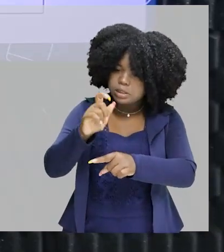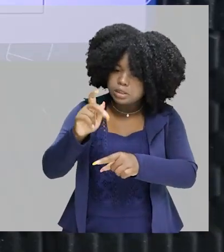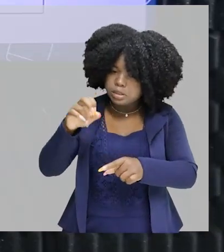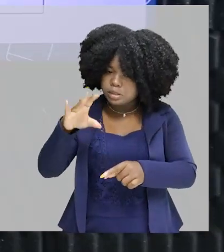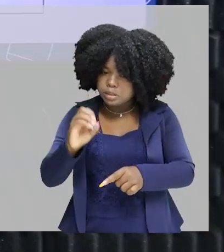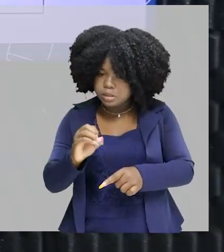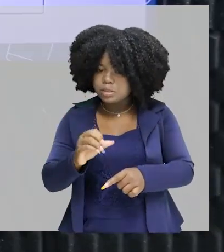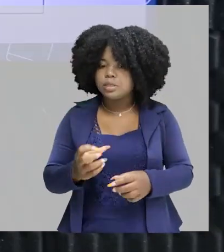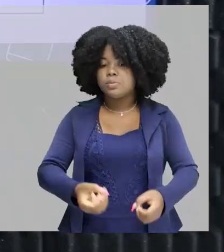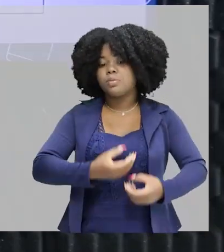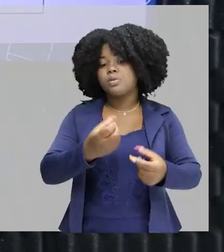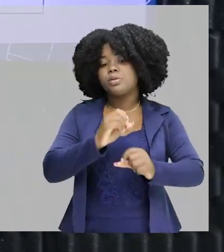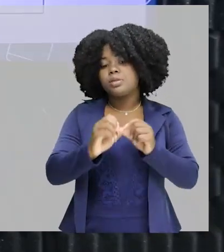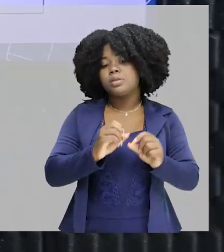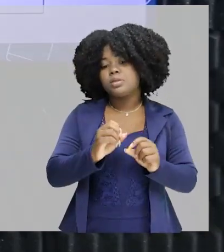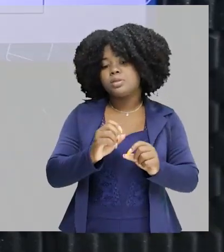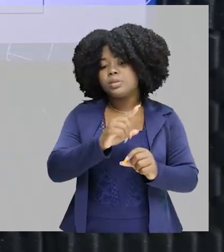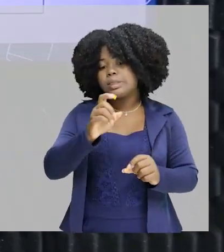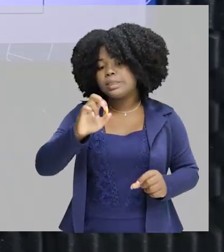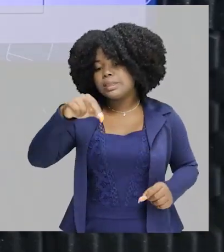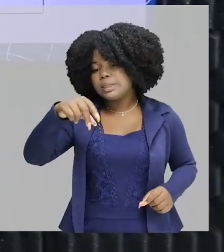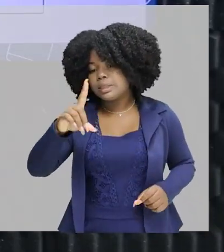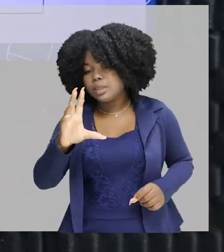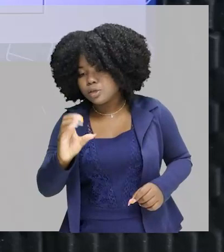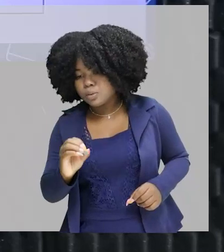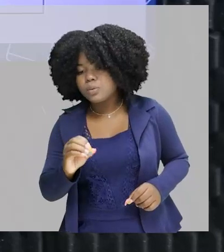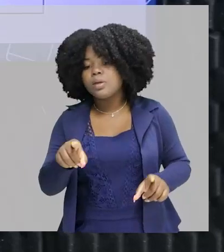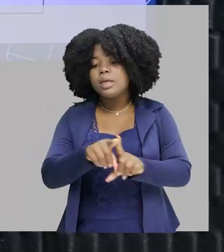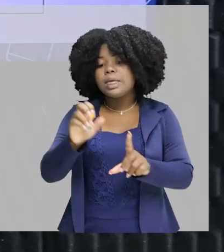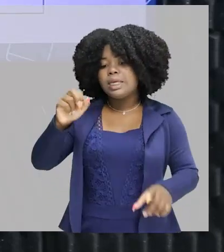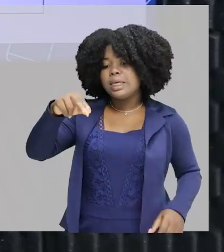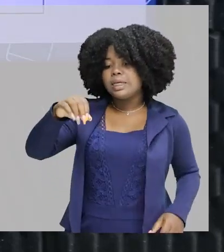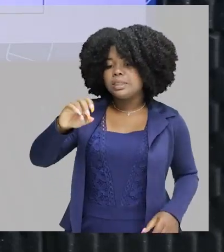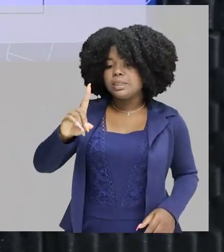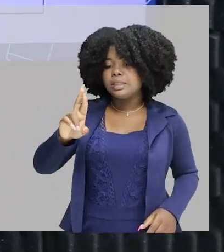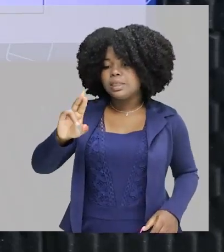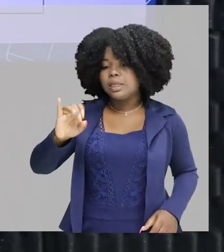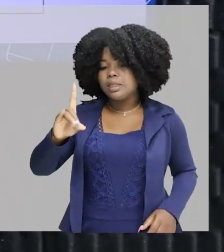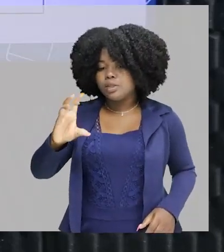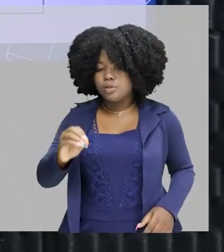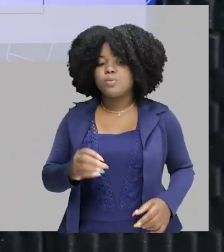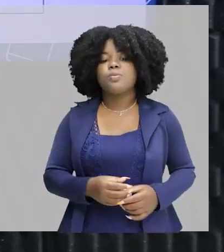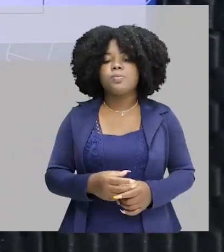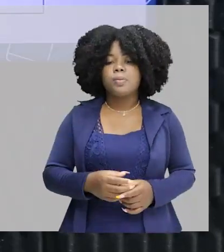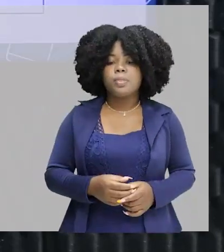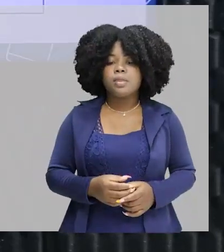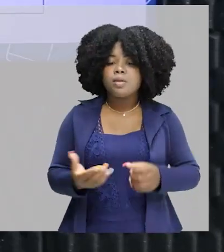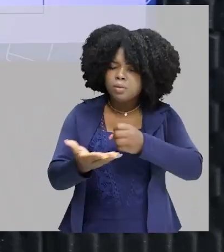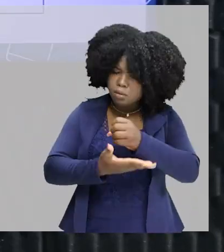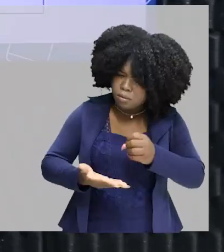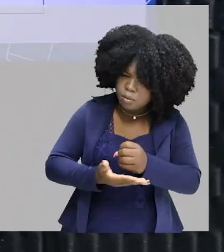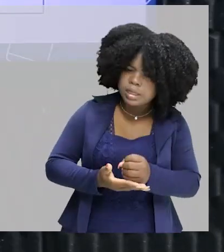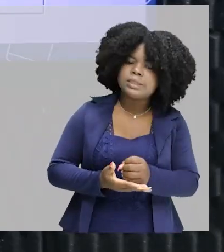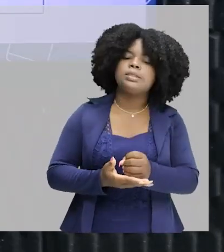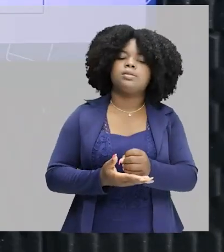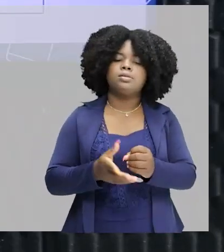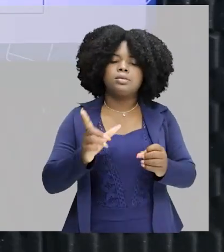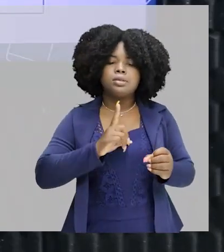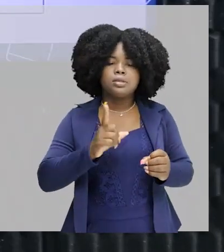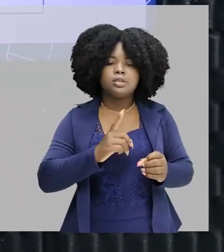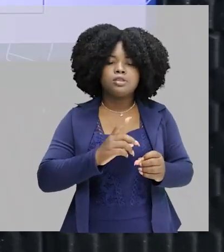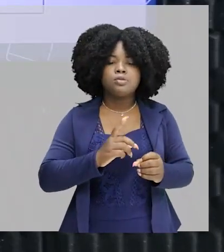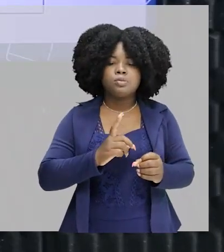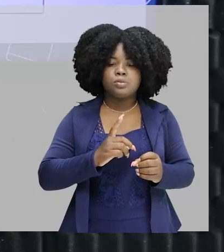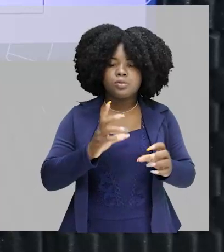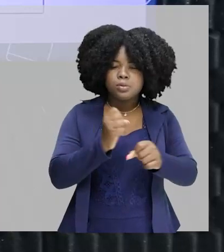óxido de zinco e anidrido sulfuroso. Calcule a massa de anidrido sulfuroso